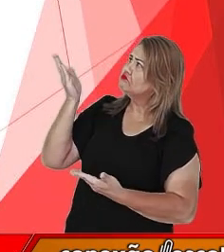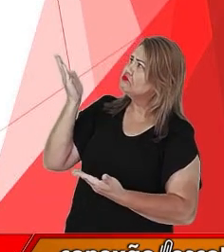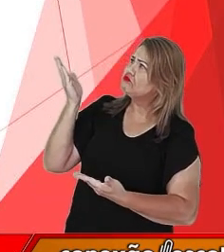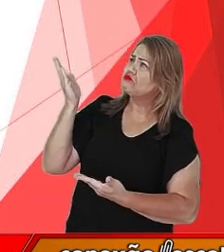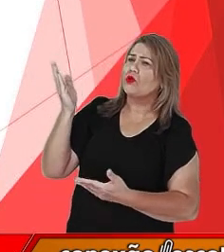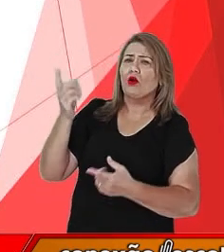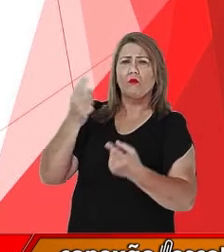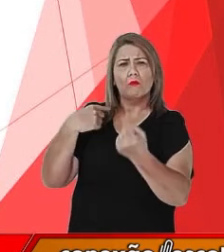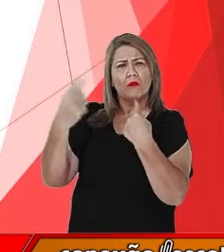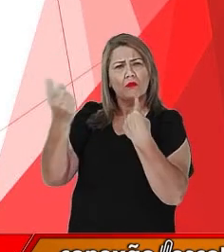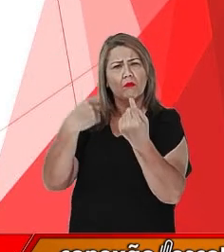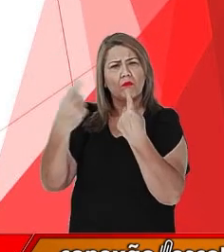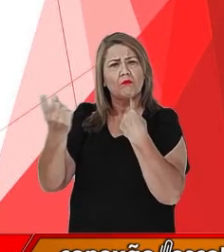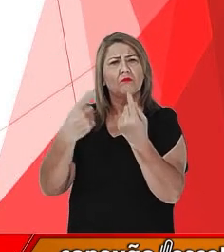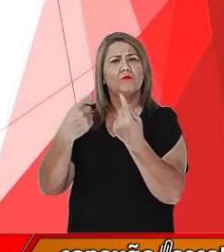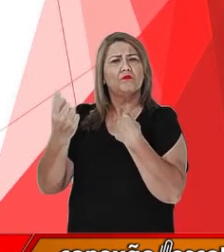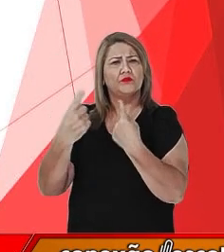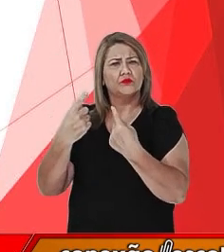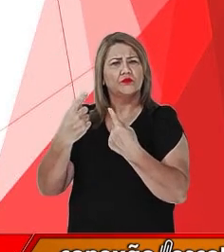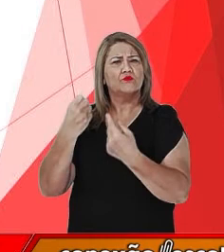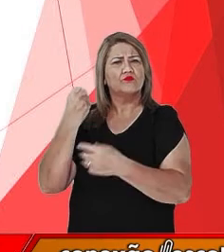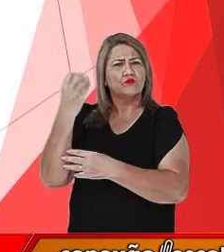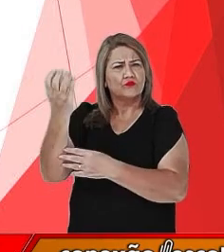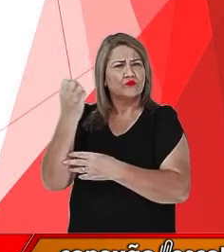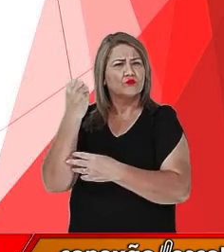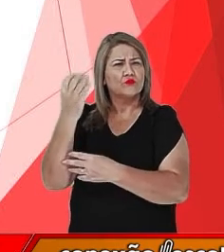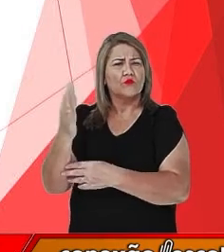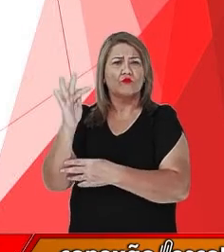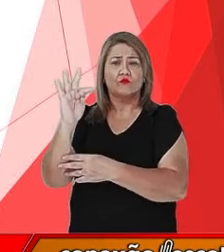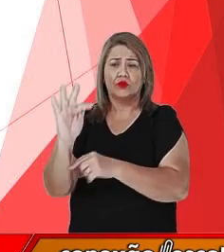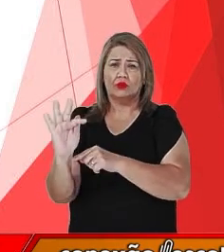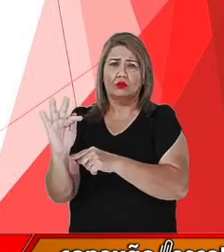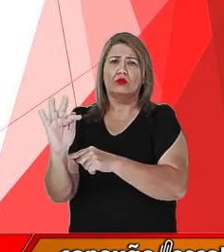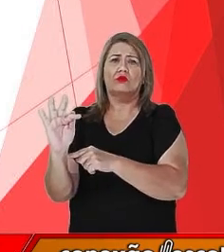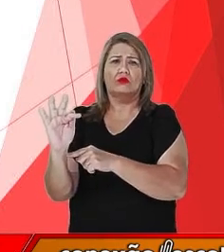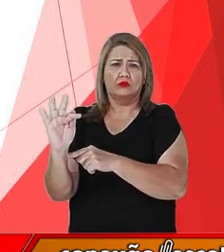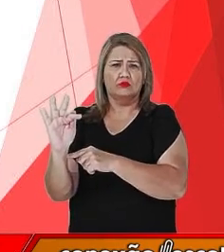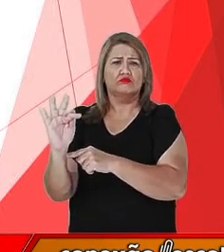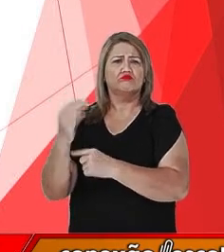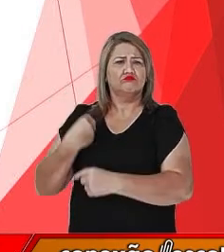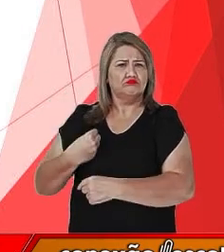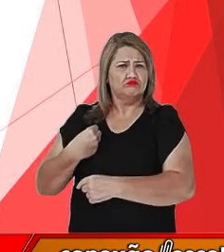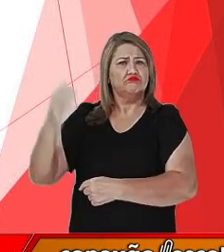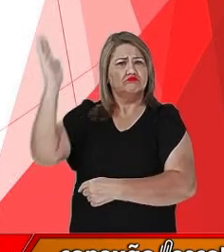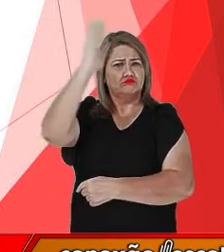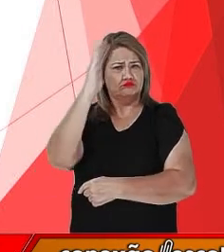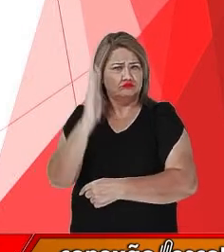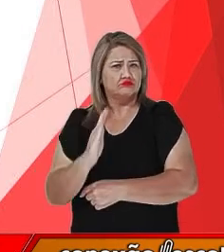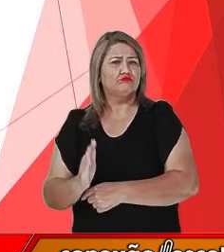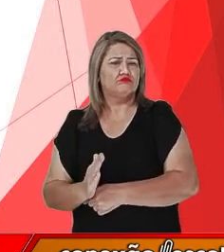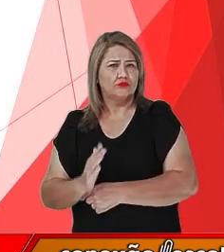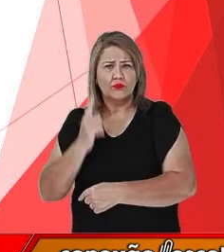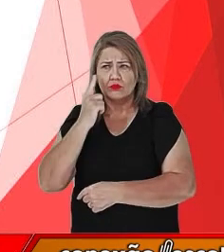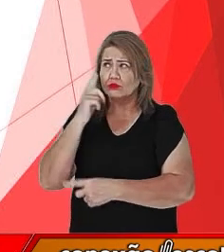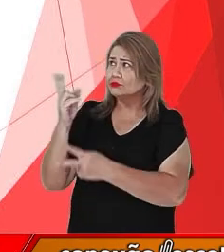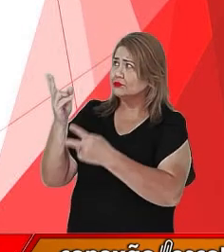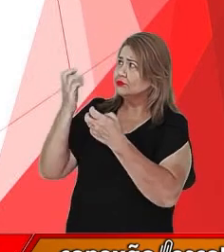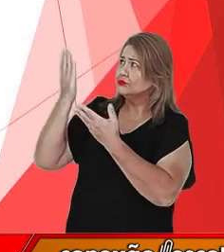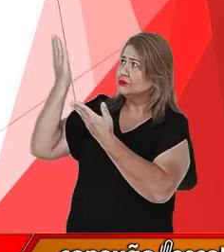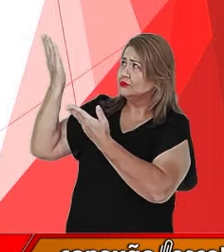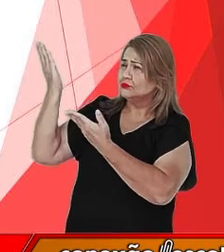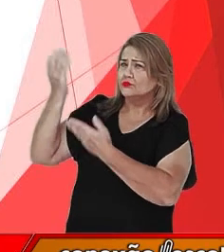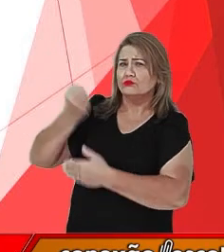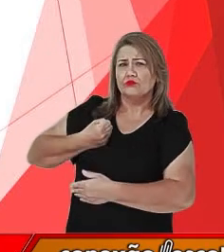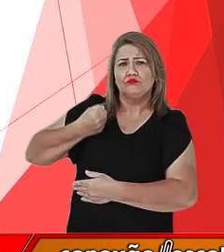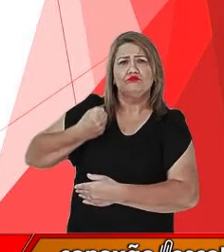as rodovias, apenas as rodovias federais presentes no nosso país. Perceba o